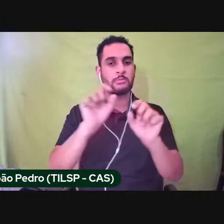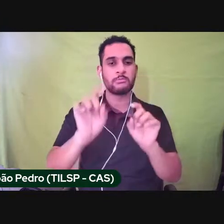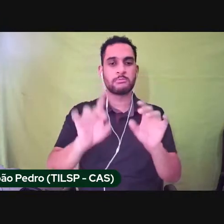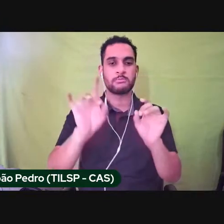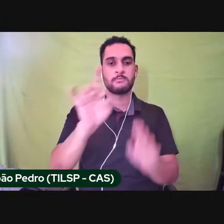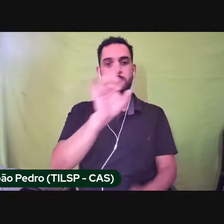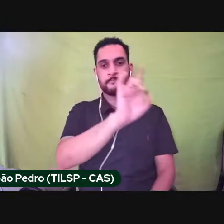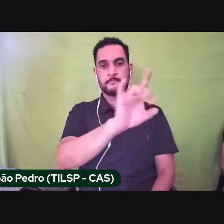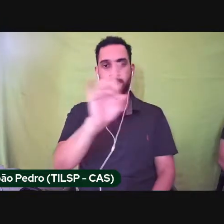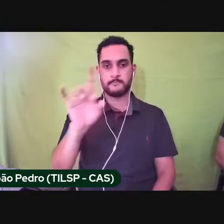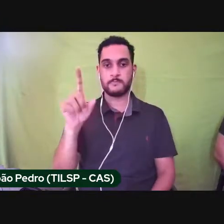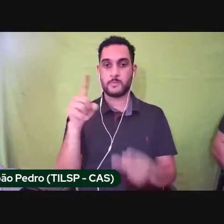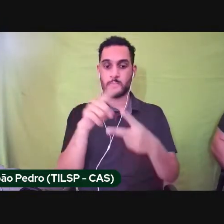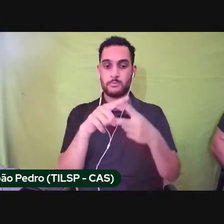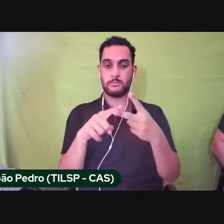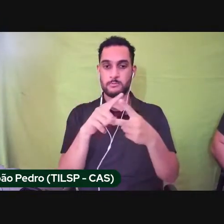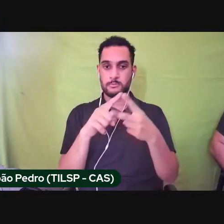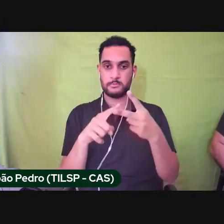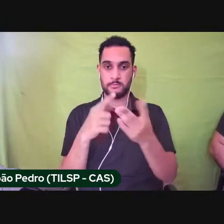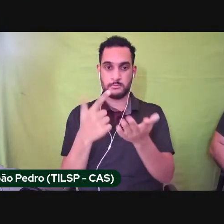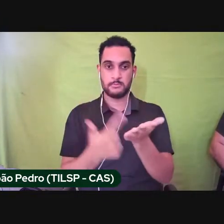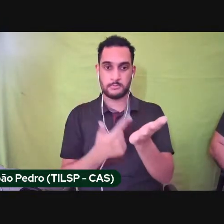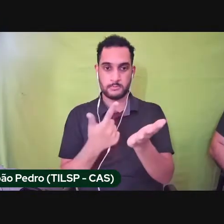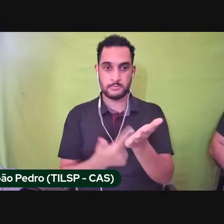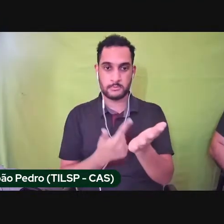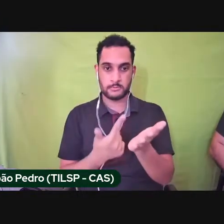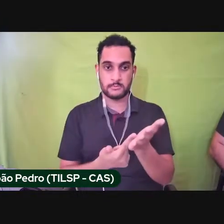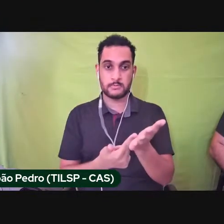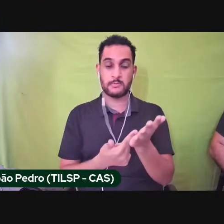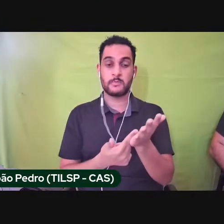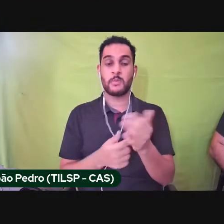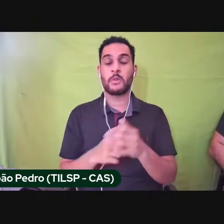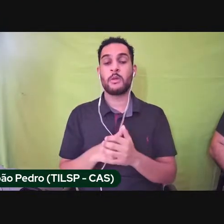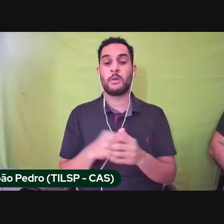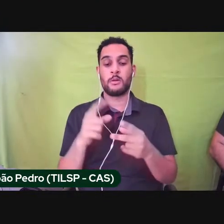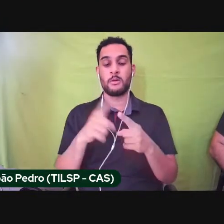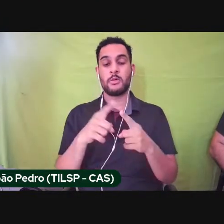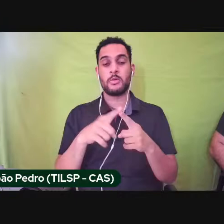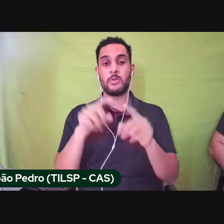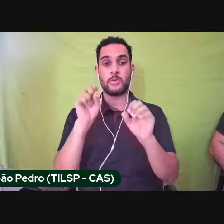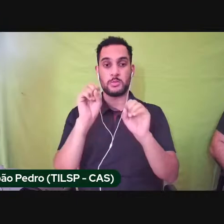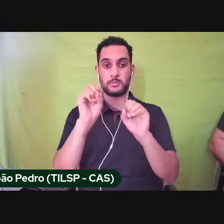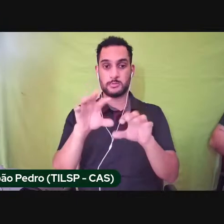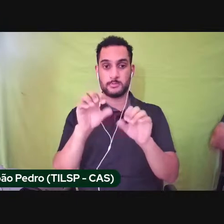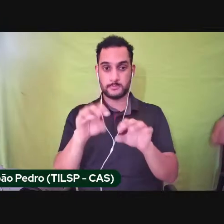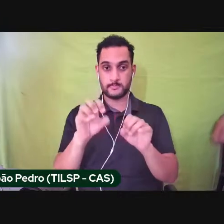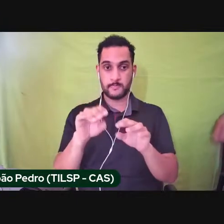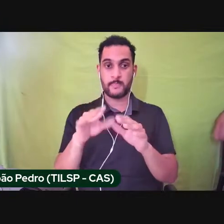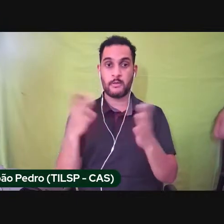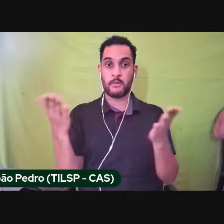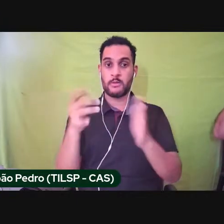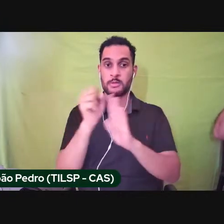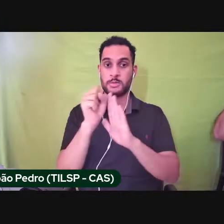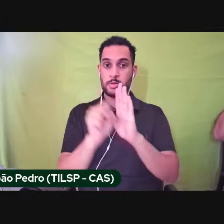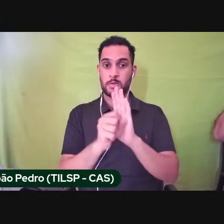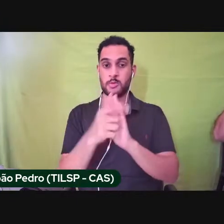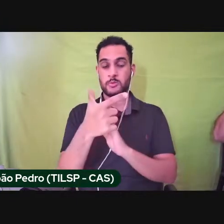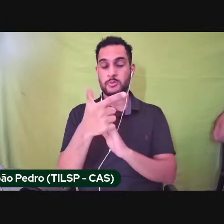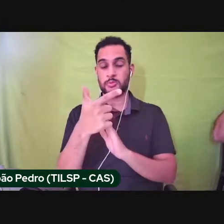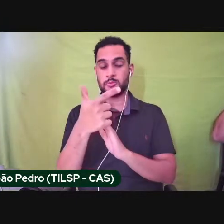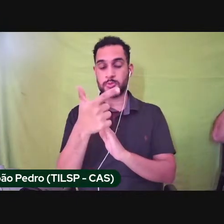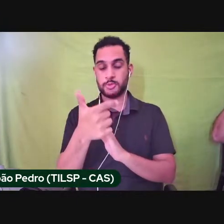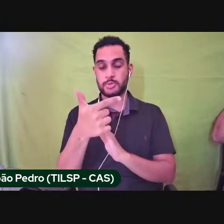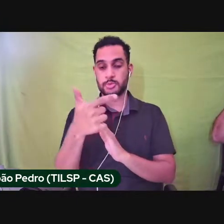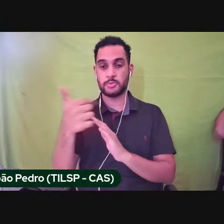Destaco dois livros escritos por ele: A Educação para o Século XXI e A Educação, Tesouro a Descobrir. Porque,